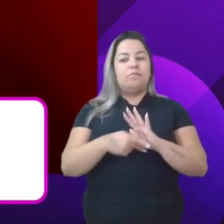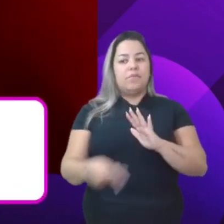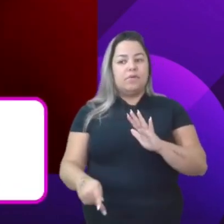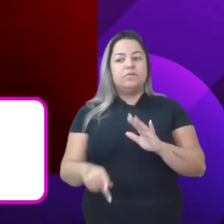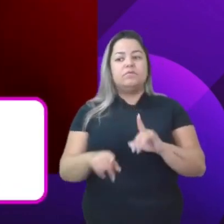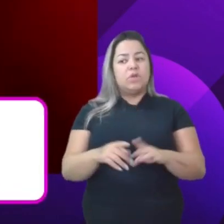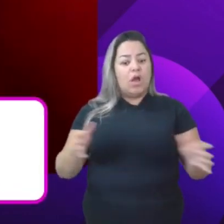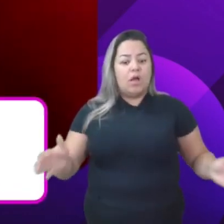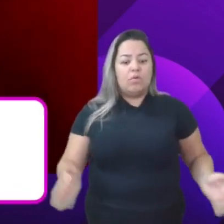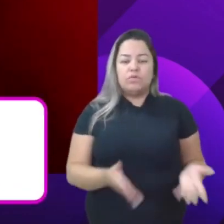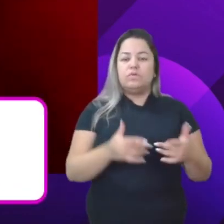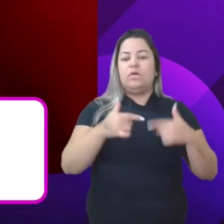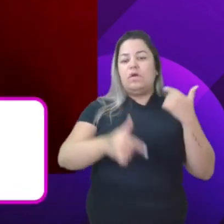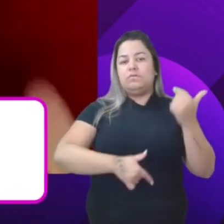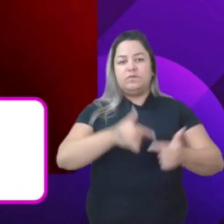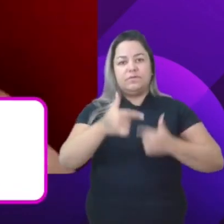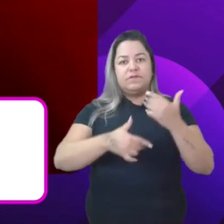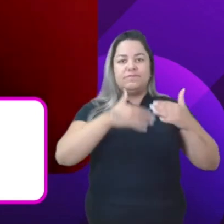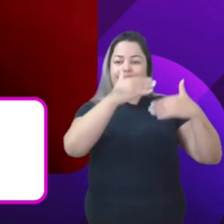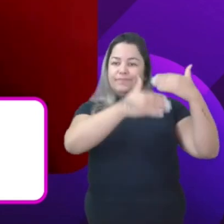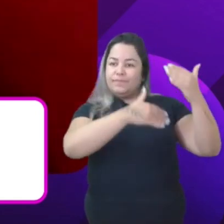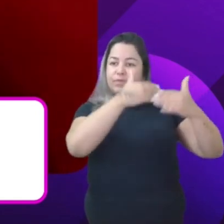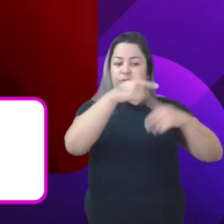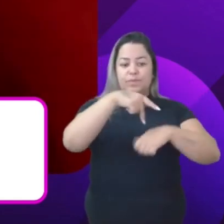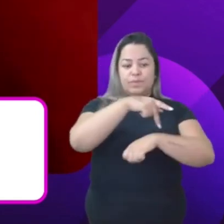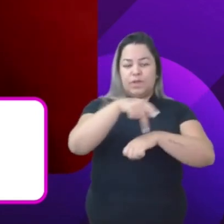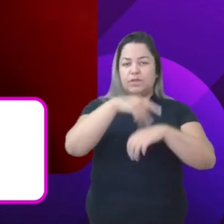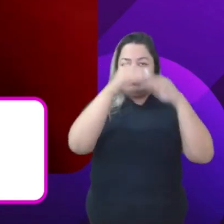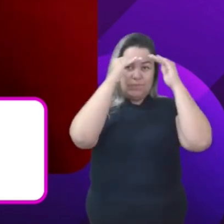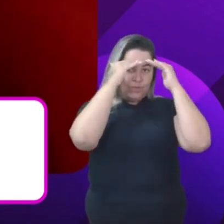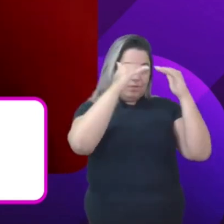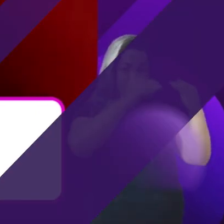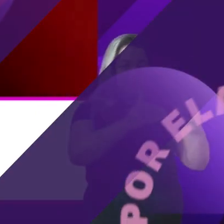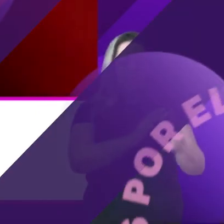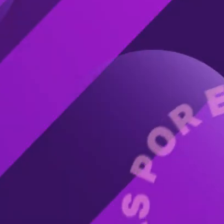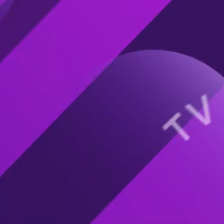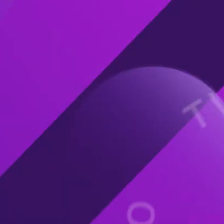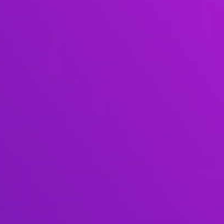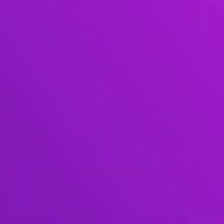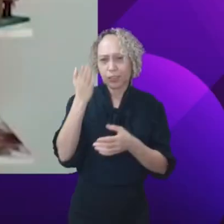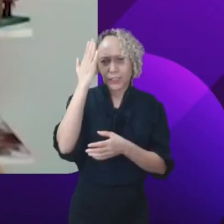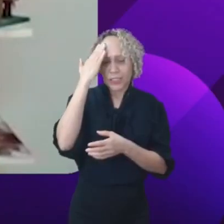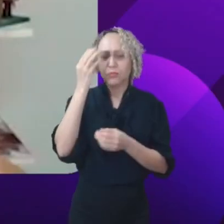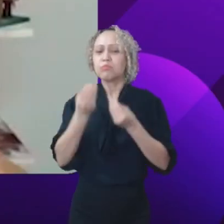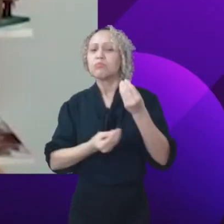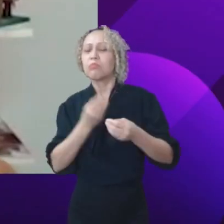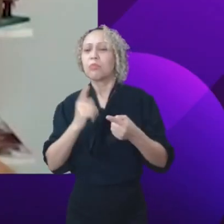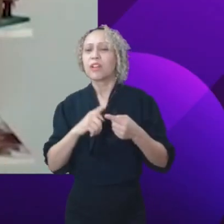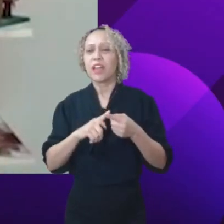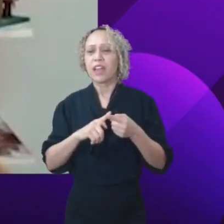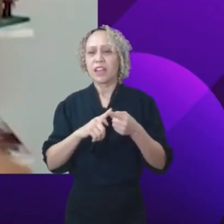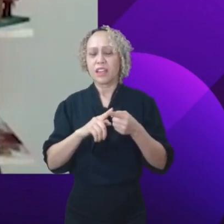para continuar o nosso trabalho de desenvolvimento do país com muito respeito, com muito respeito. Porque a língua de sinais,